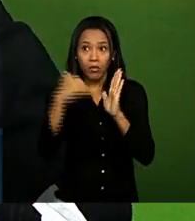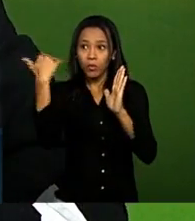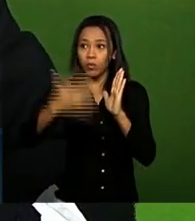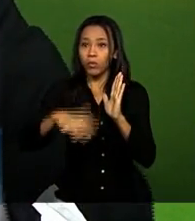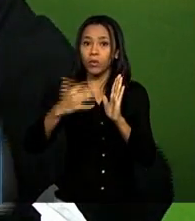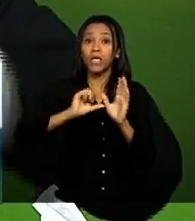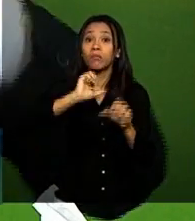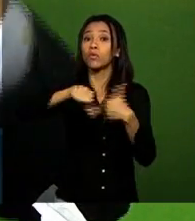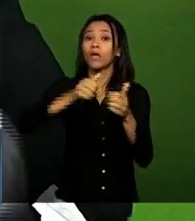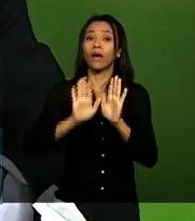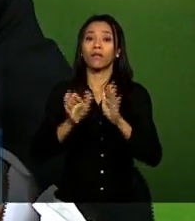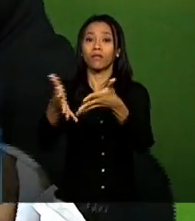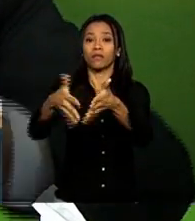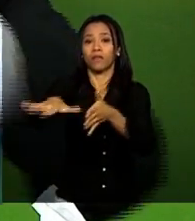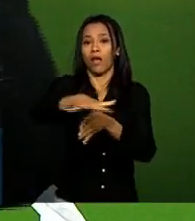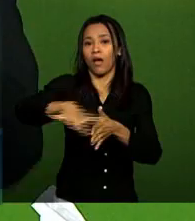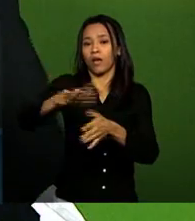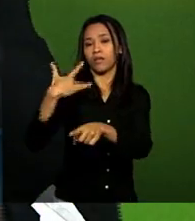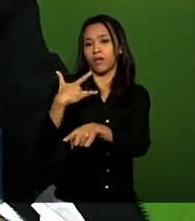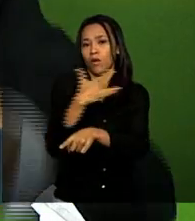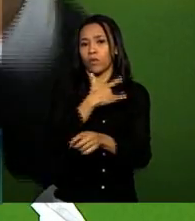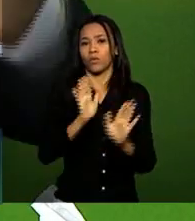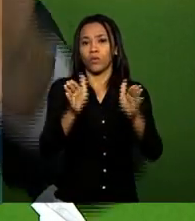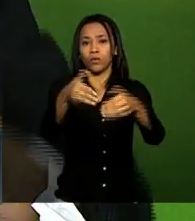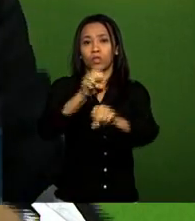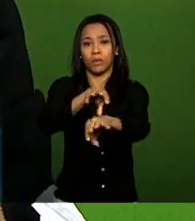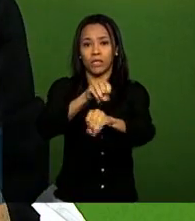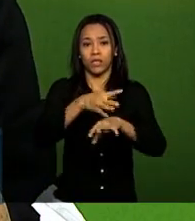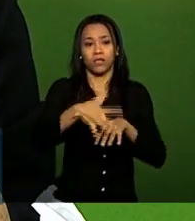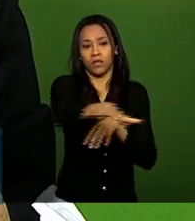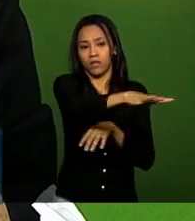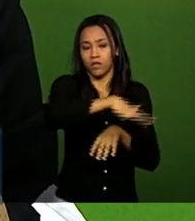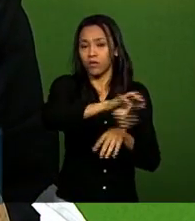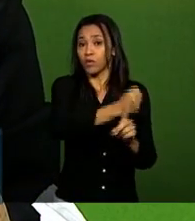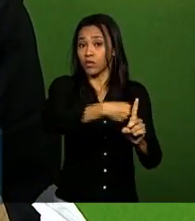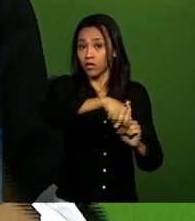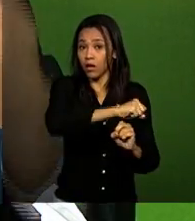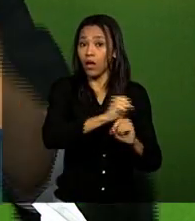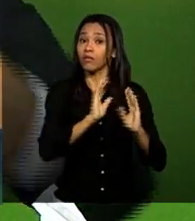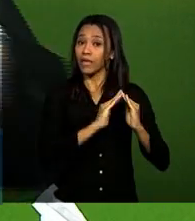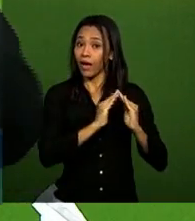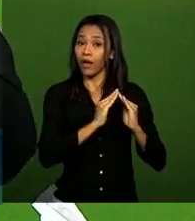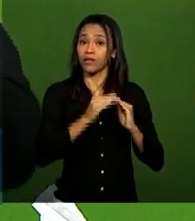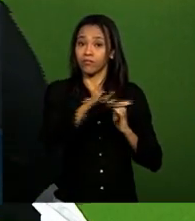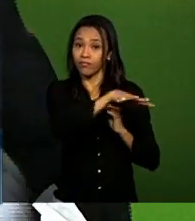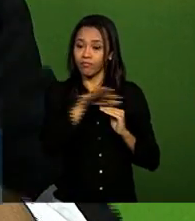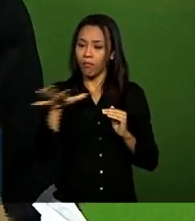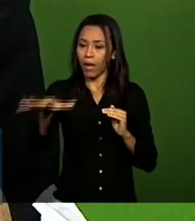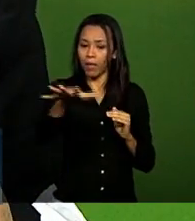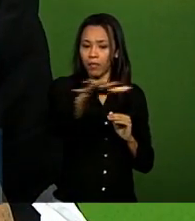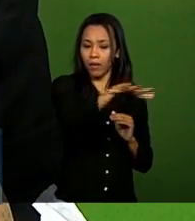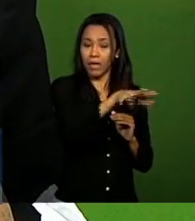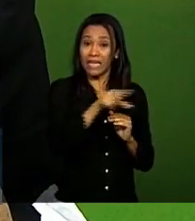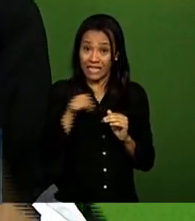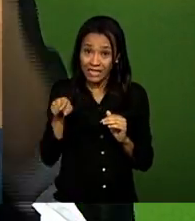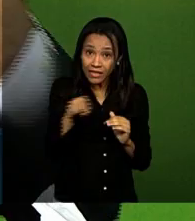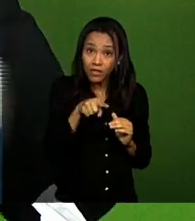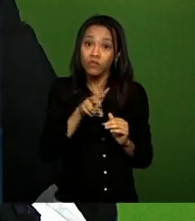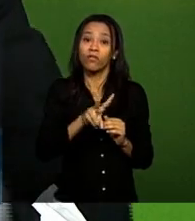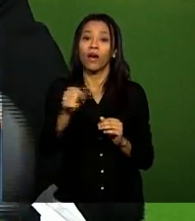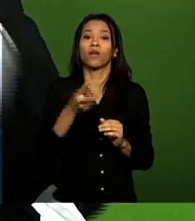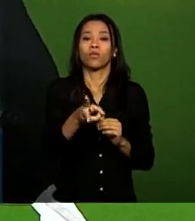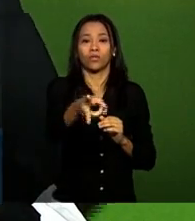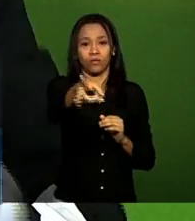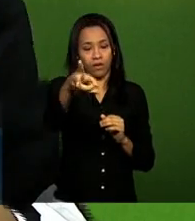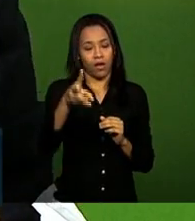na área da Educação na área da saúde da infraestrutura da moradia e que vão continuar com